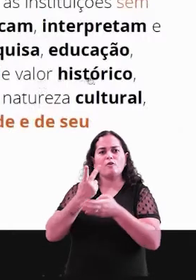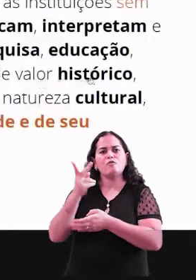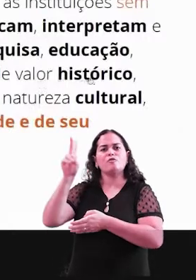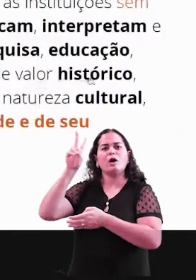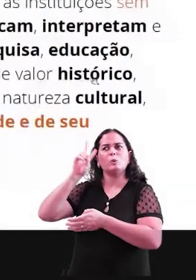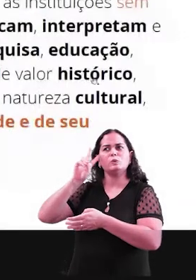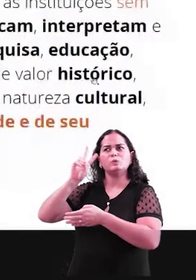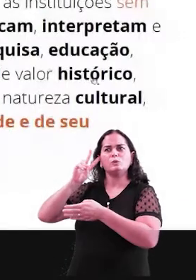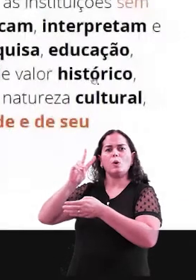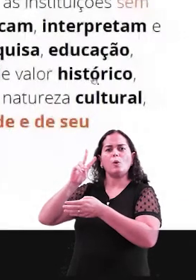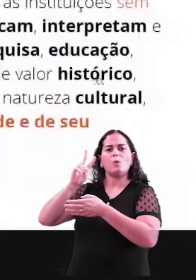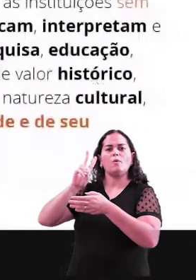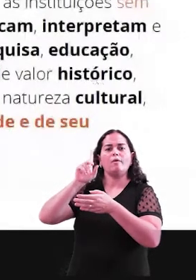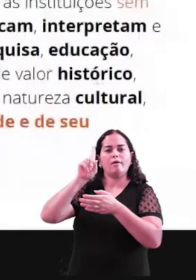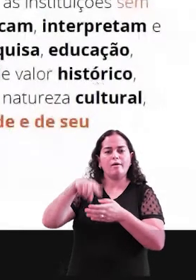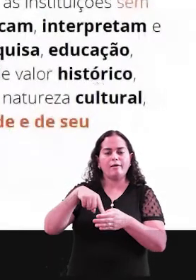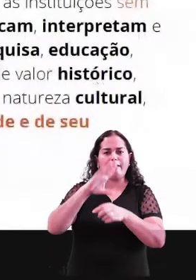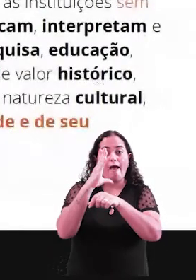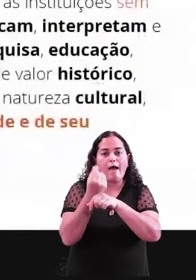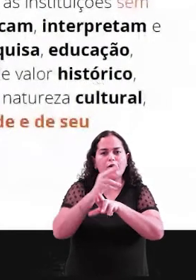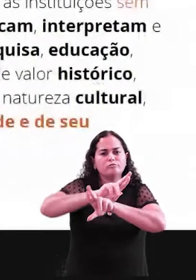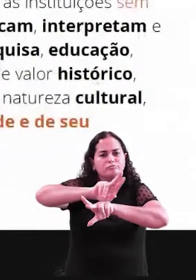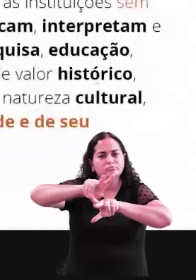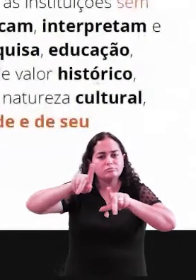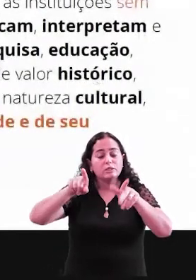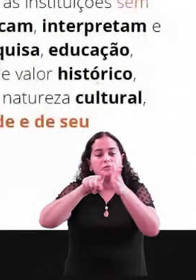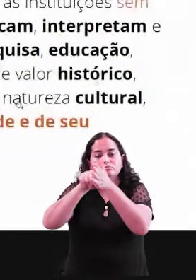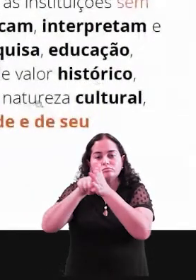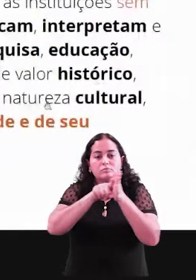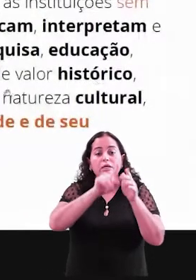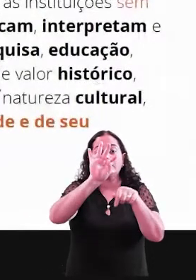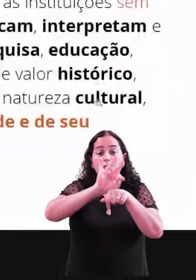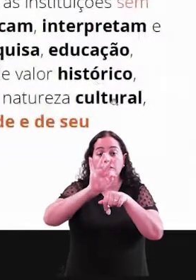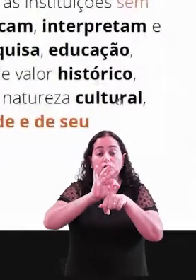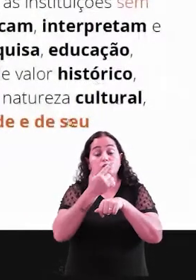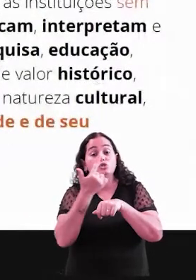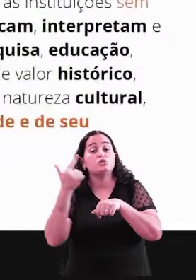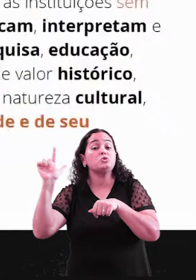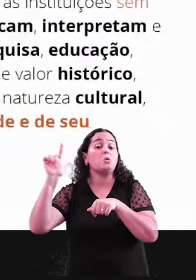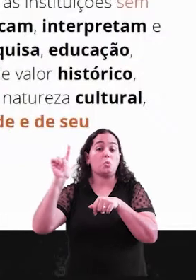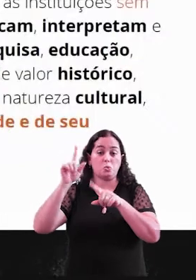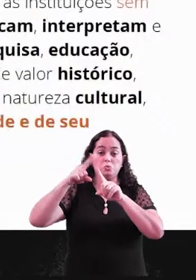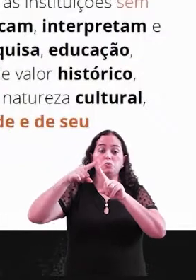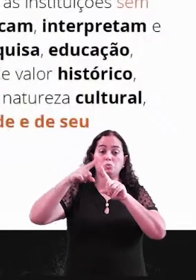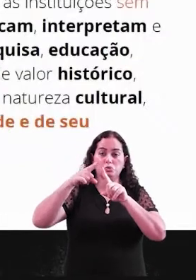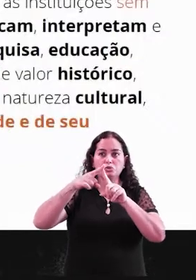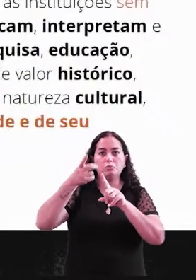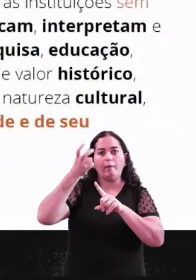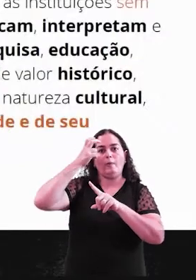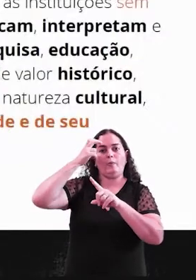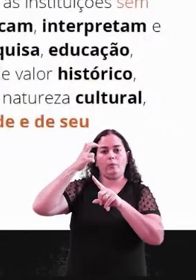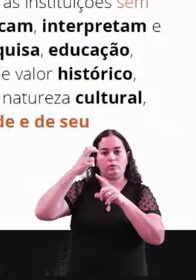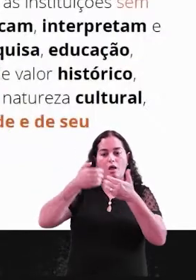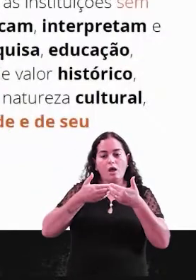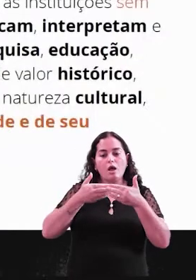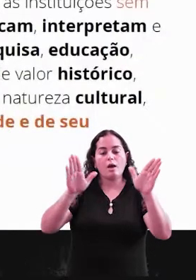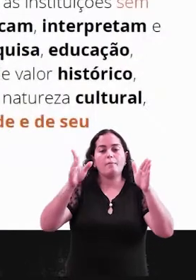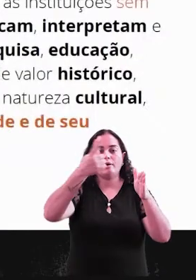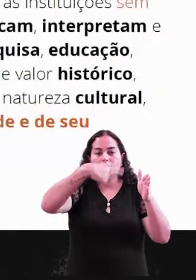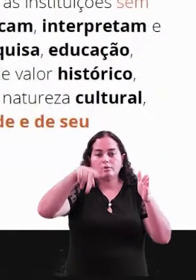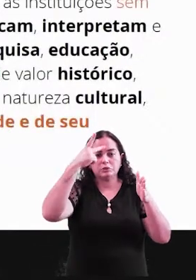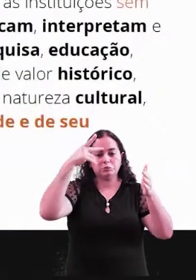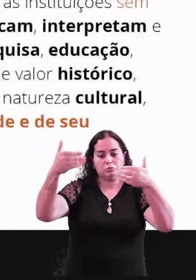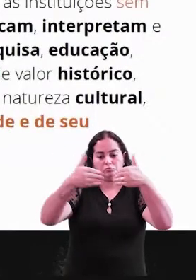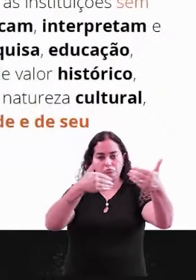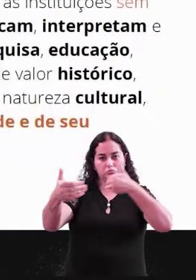histórico, artístico, científico, técnico ou de qualquer outra natureza cultural, abertas ao público, a